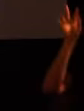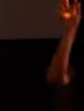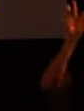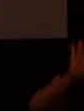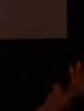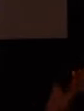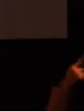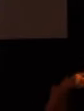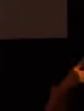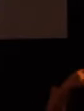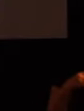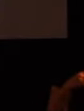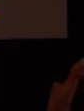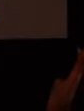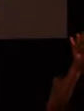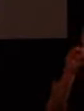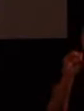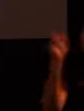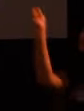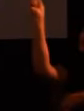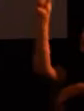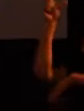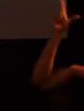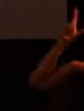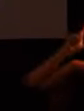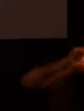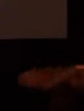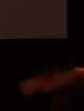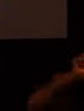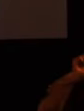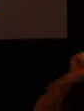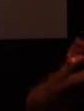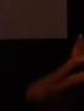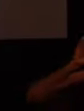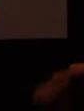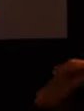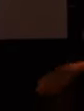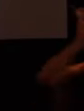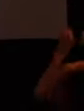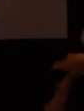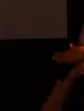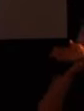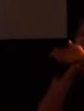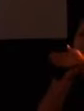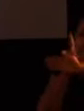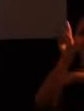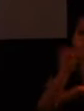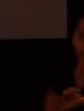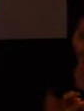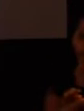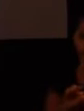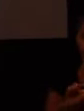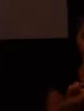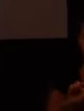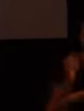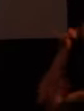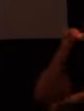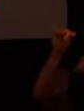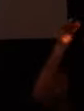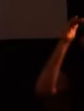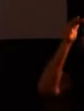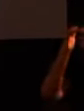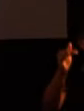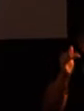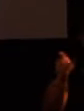maior porque o dia é mais curto, a posição do sol é mais baixa. Então é no inverno que efetivamente a gente vai ter essa preocupação de não sombrear a praia.